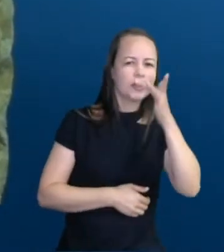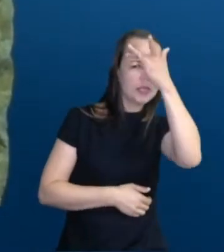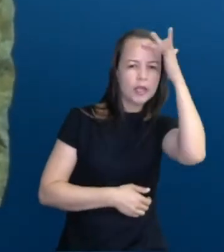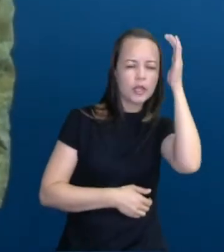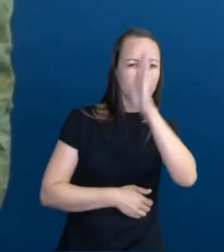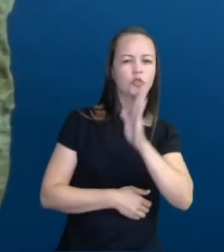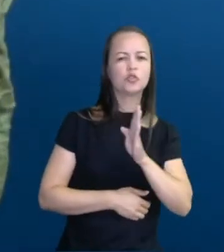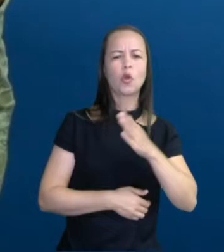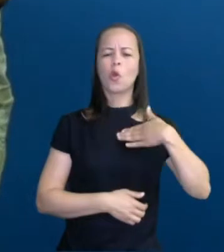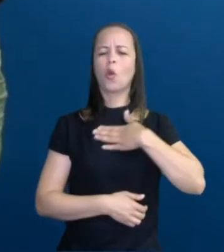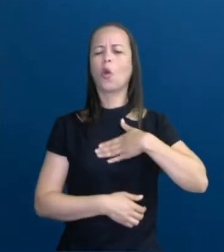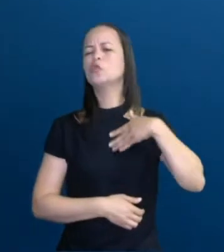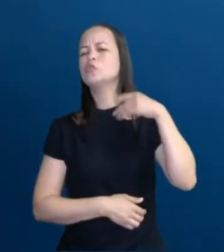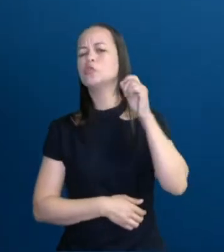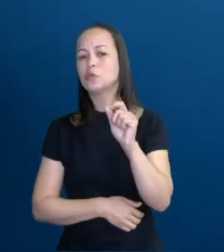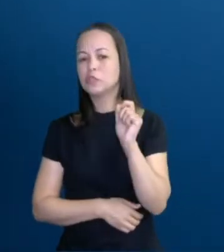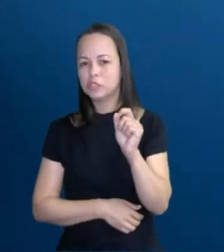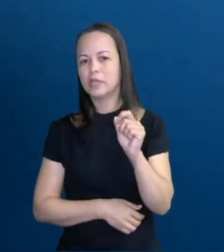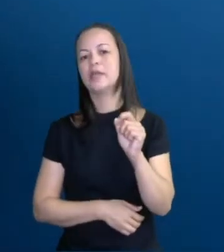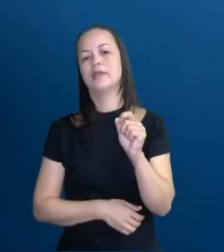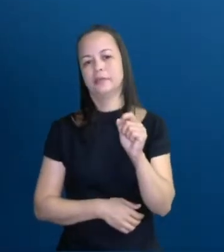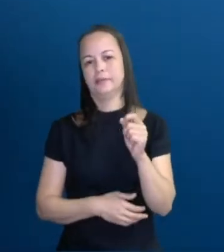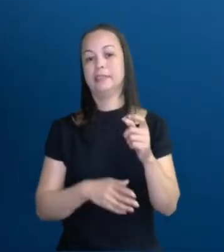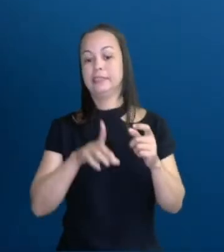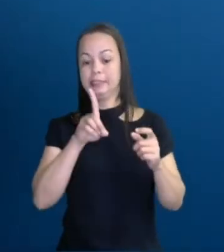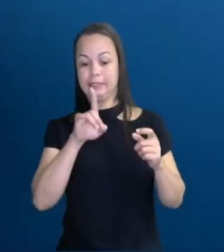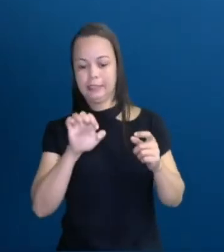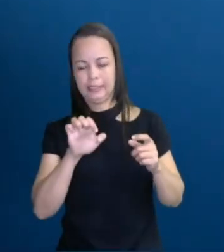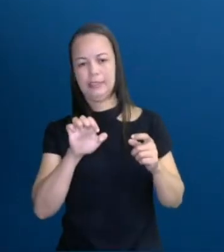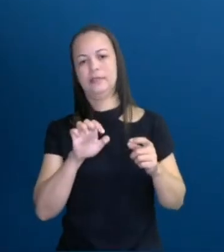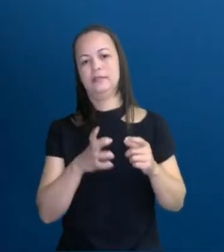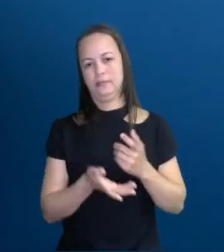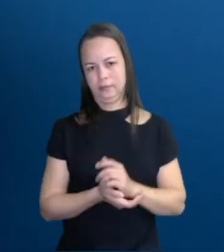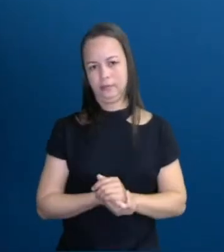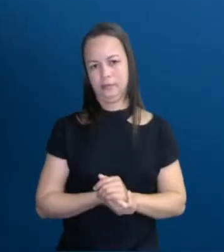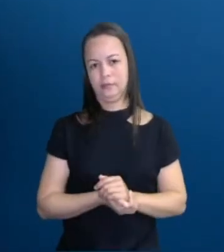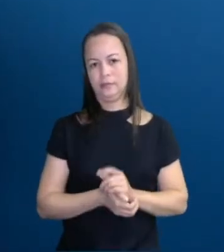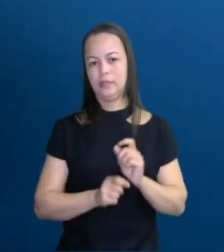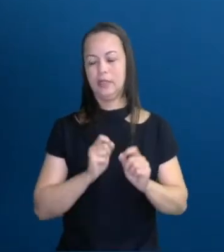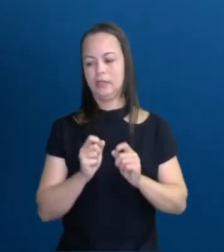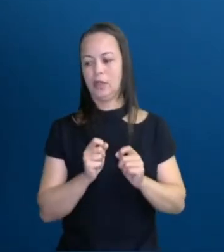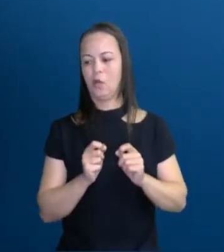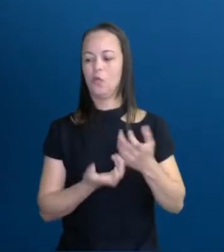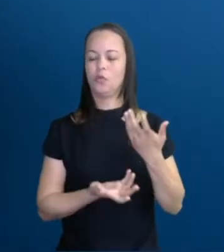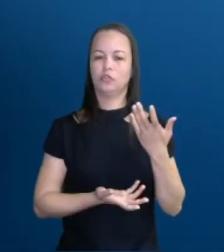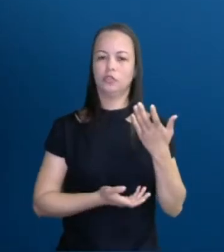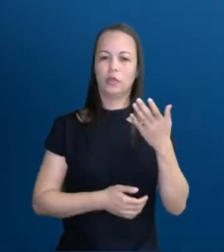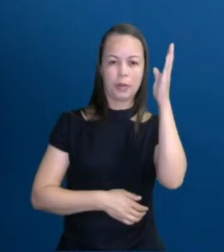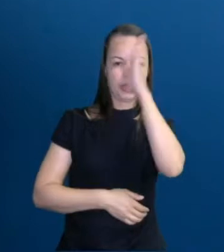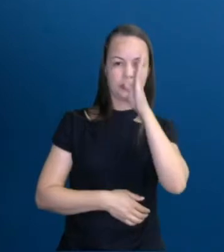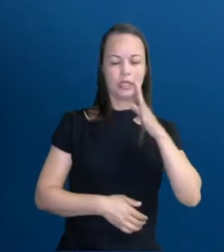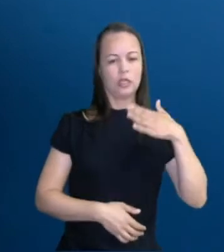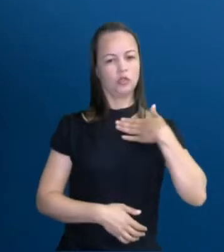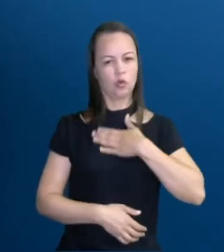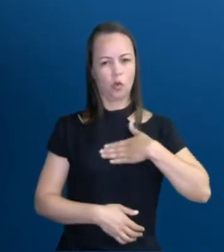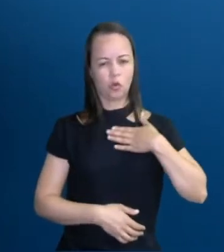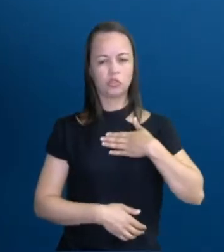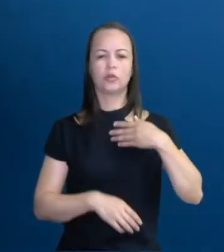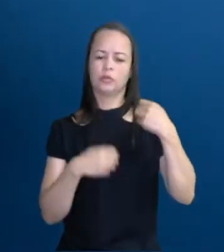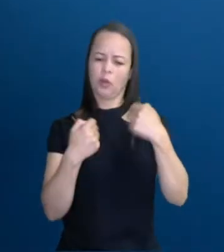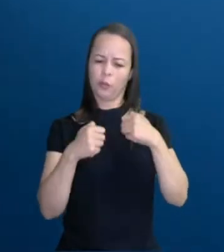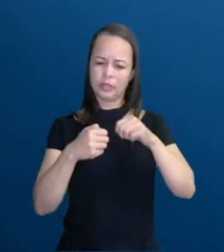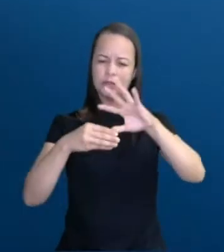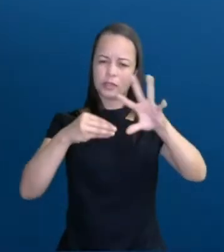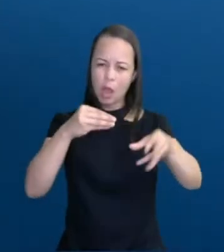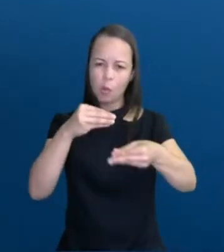alguma coisa ou de algo? Percebam, os brasileiros gostam. Há necessidade de um complemento